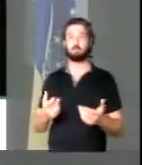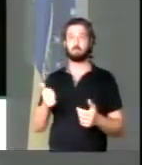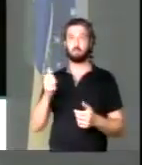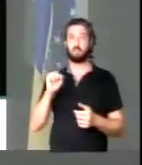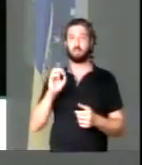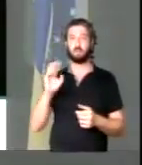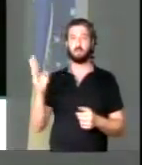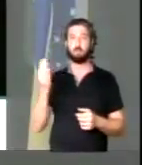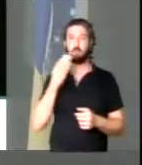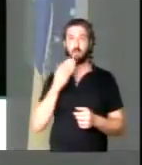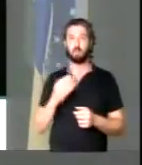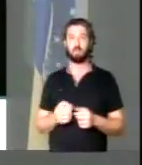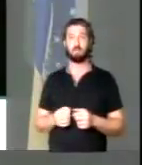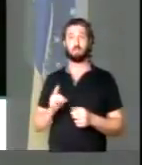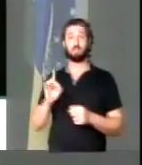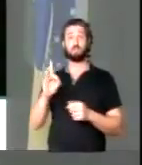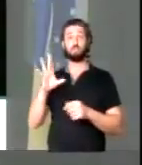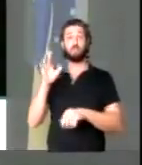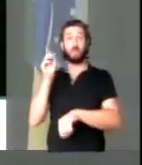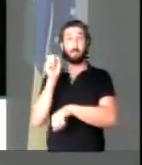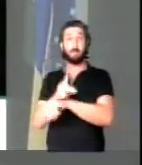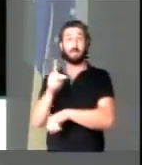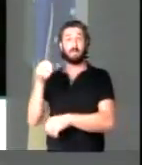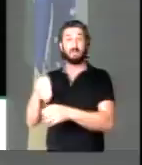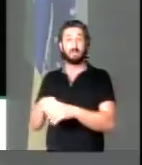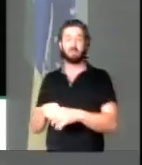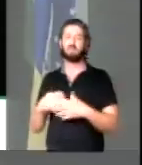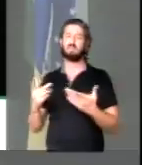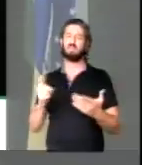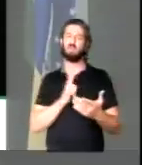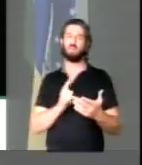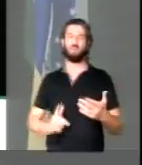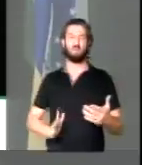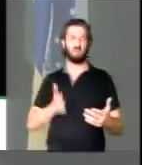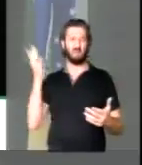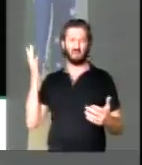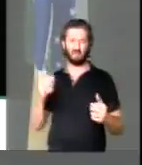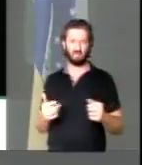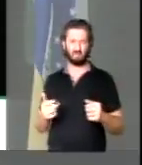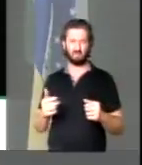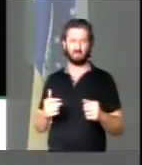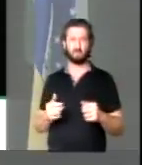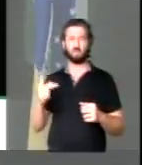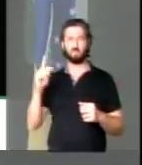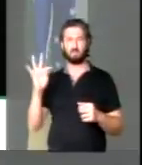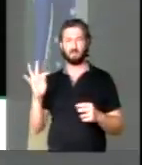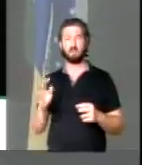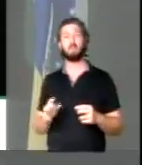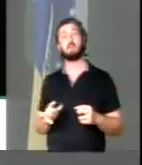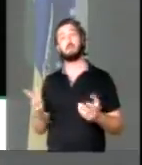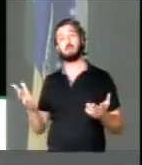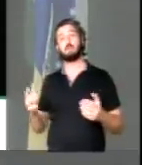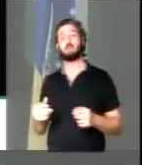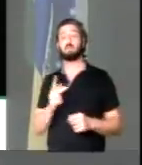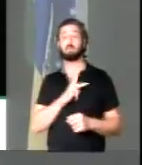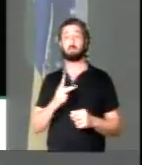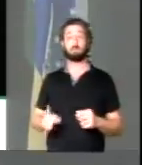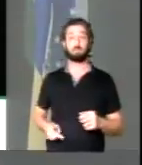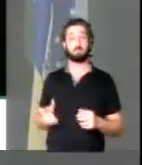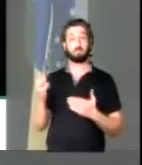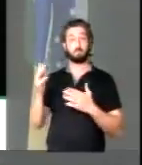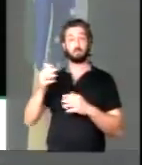de 180 bilhões só na Previdência. Então, foi um governo desastrado do governo petista, e o